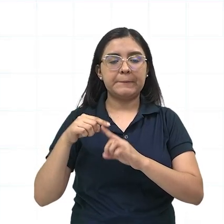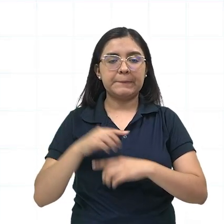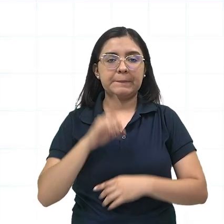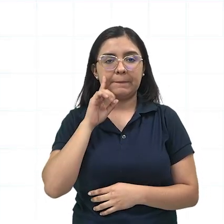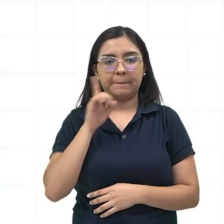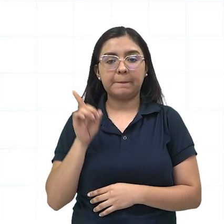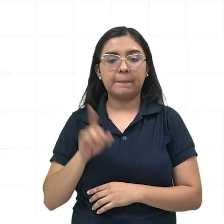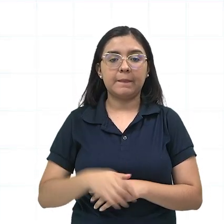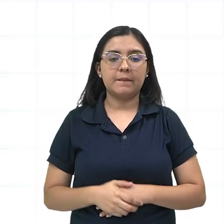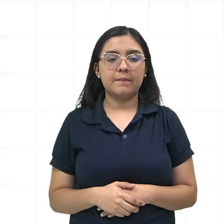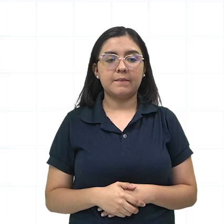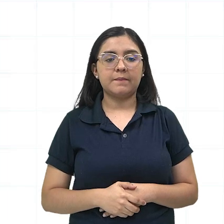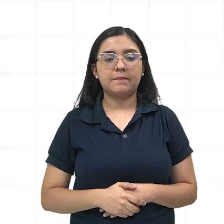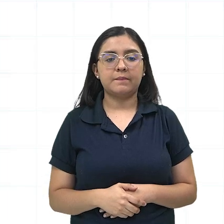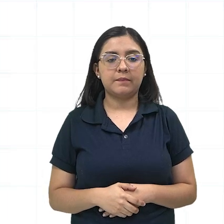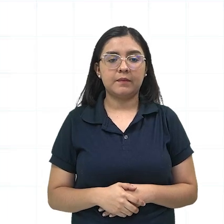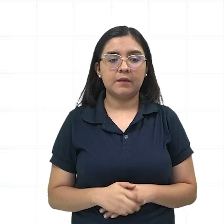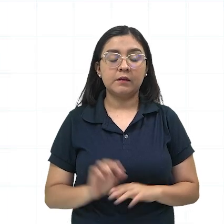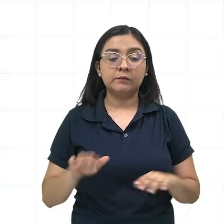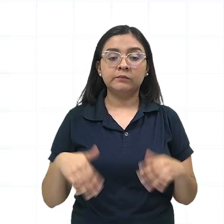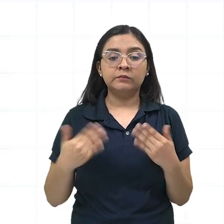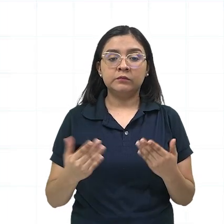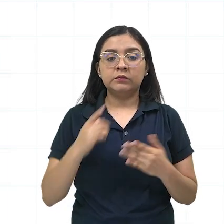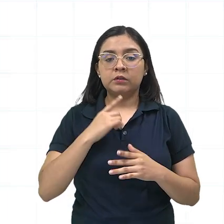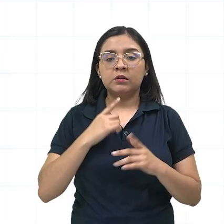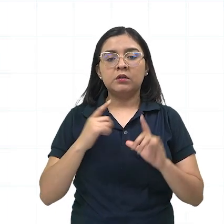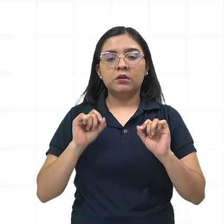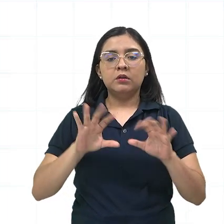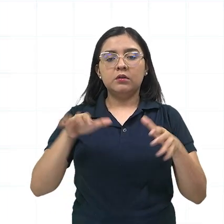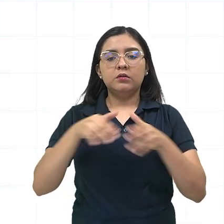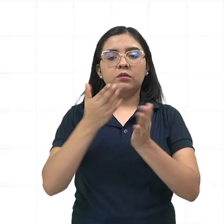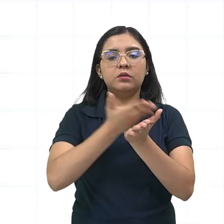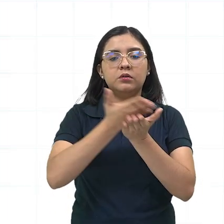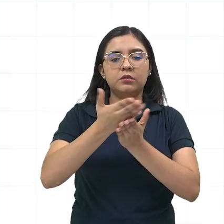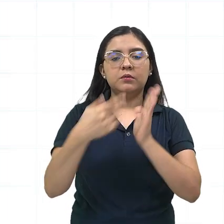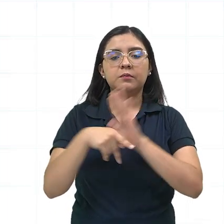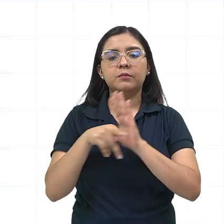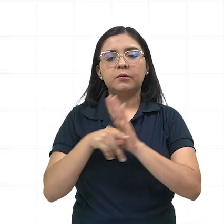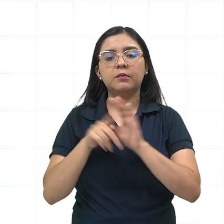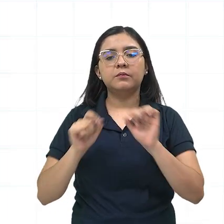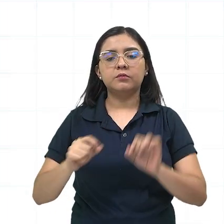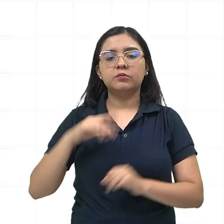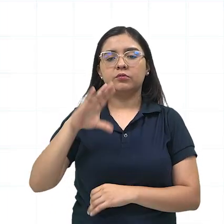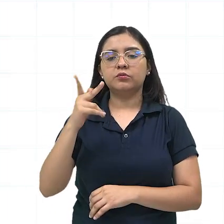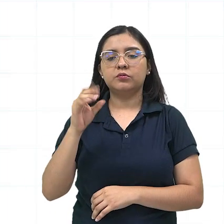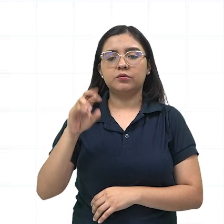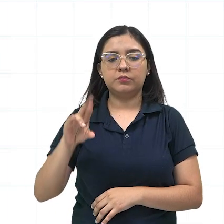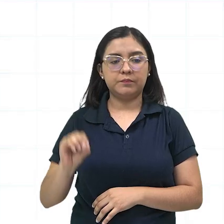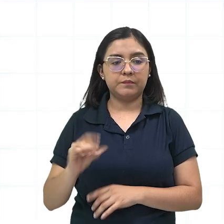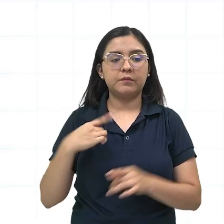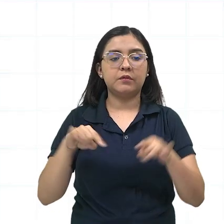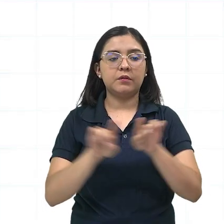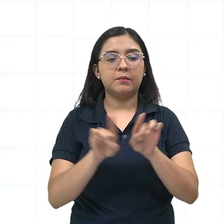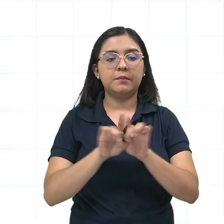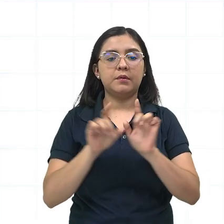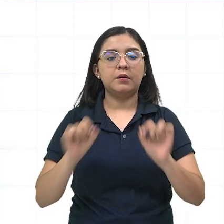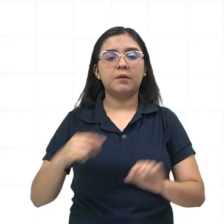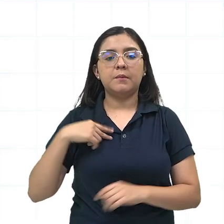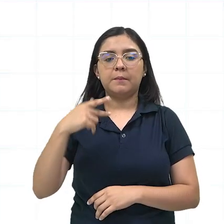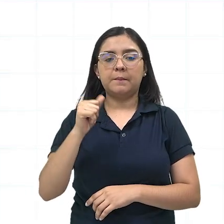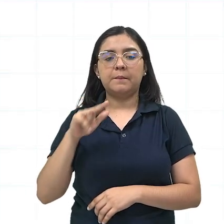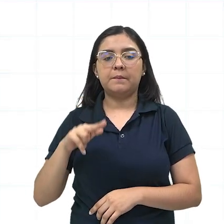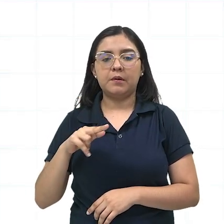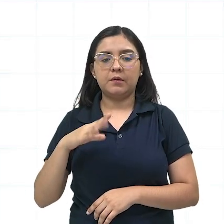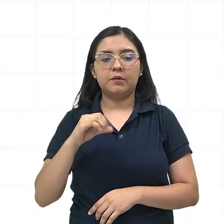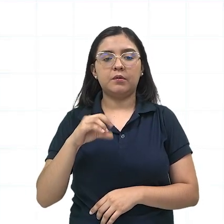flauta, violão e cavaquinho. A esse núcleo inicial do choro também se chamava